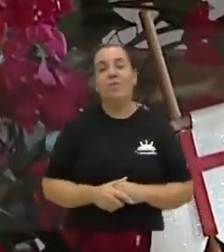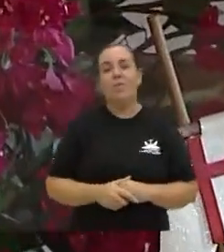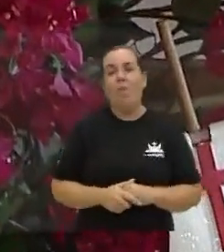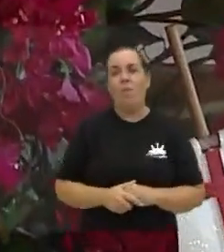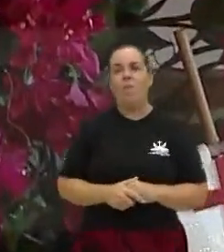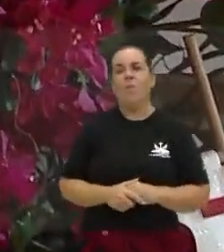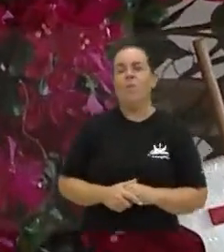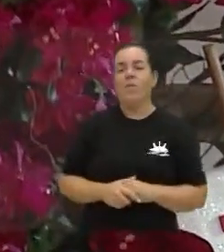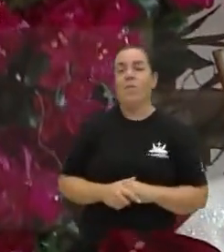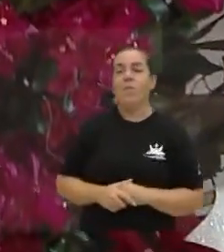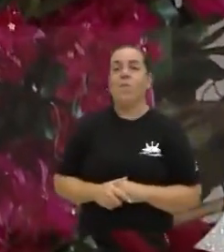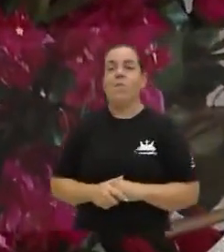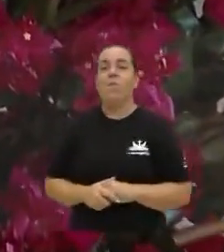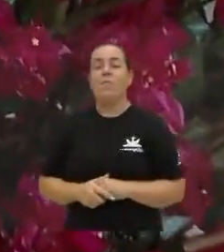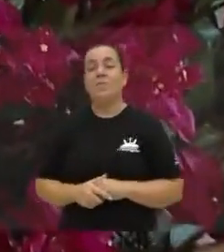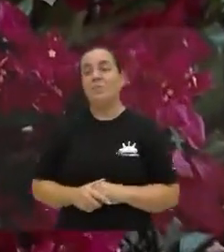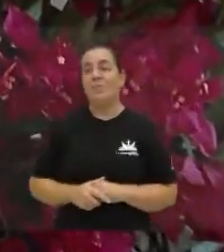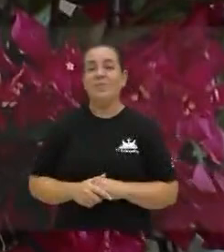misericórdia.